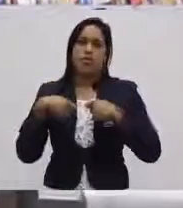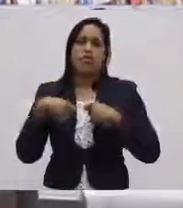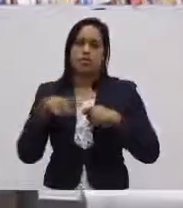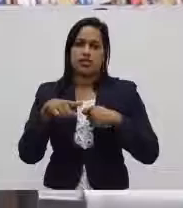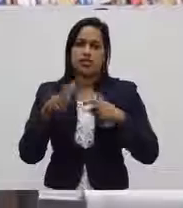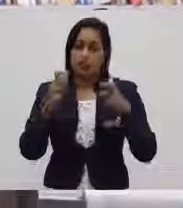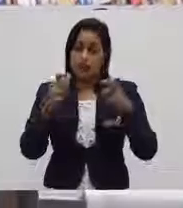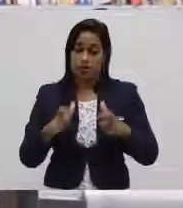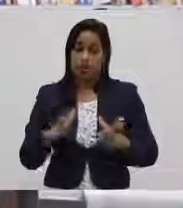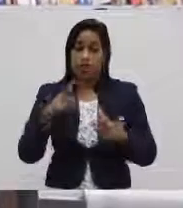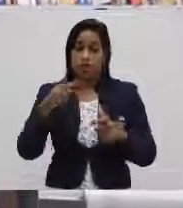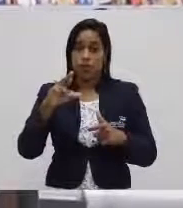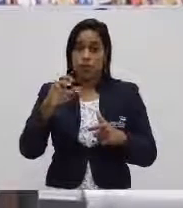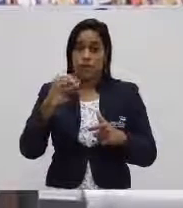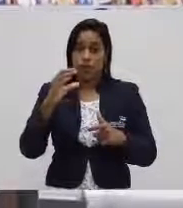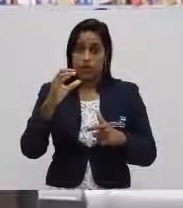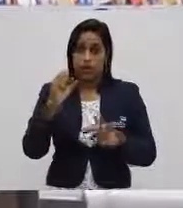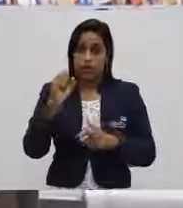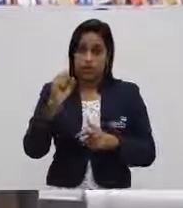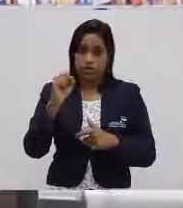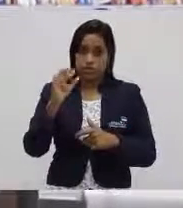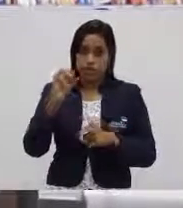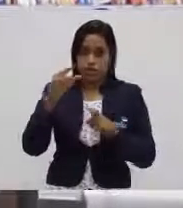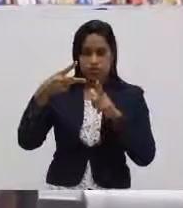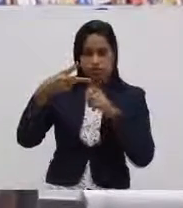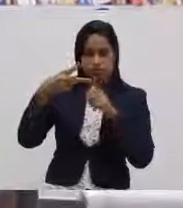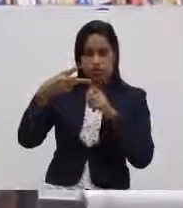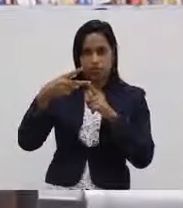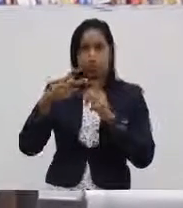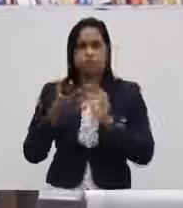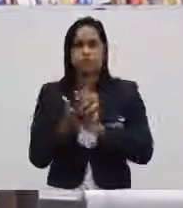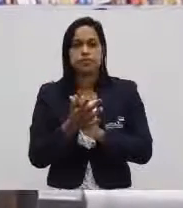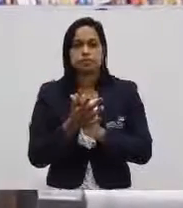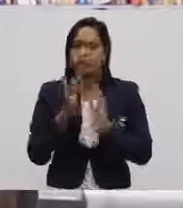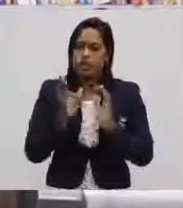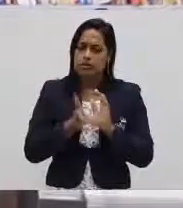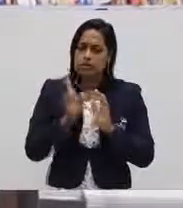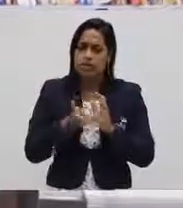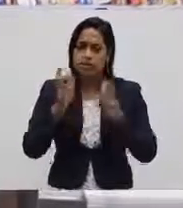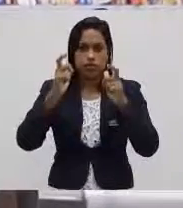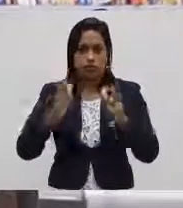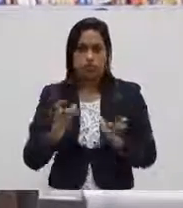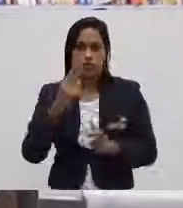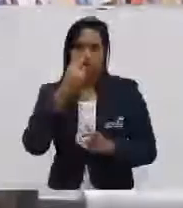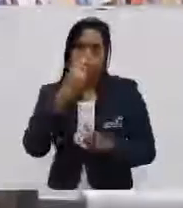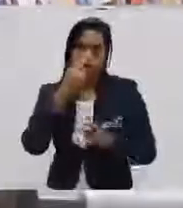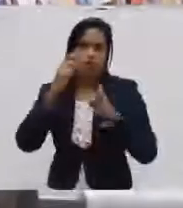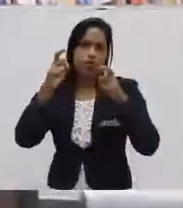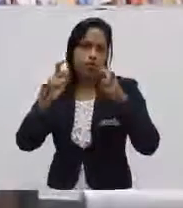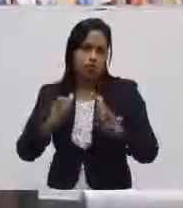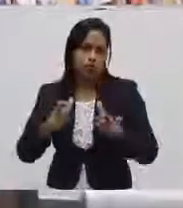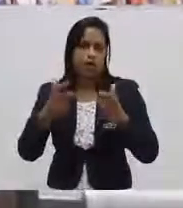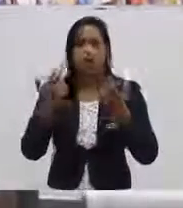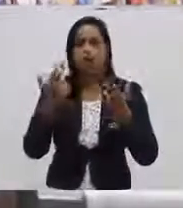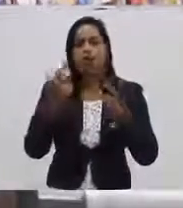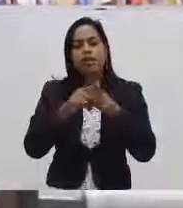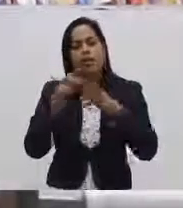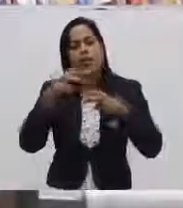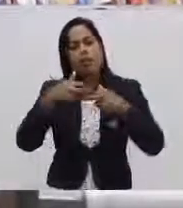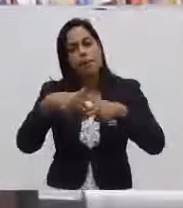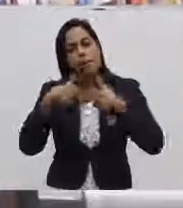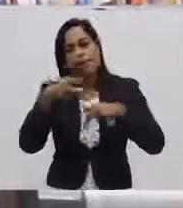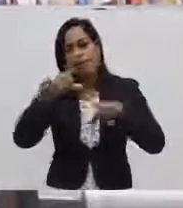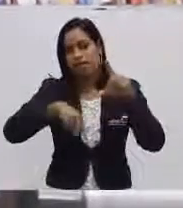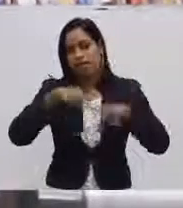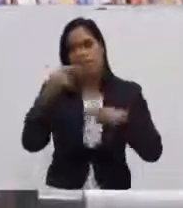arranjo físico por processo agrupa em uma mesma área todos os processos e equipamentos do mesmo tipo e função.